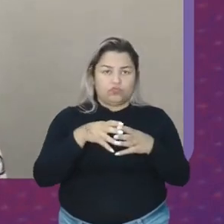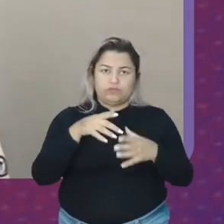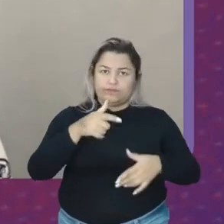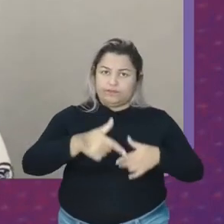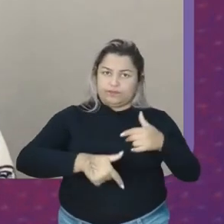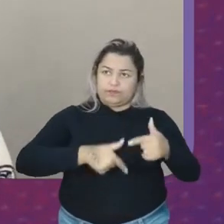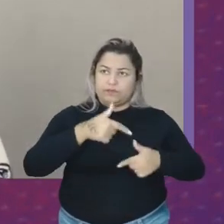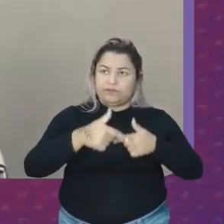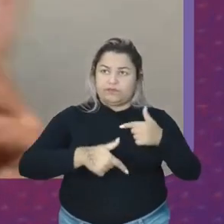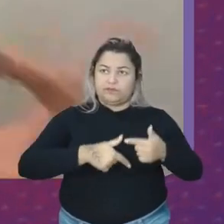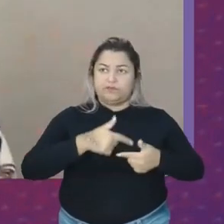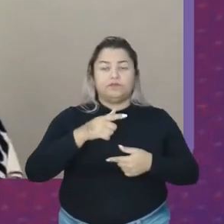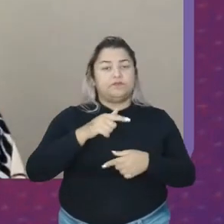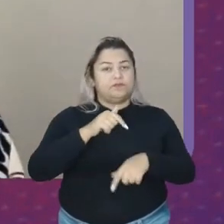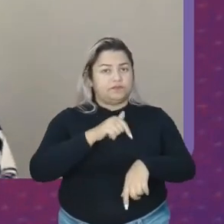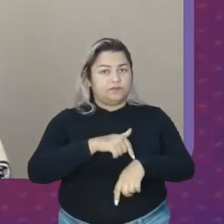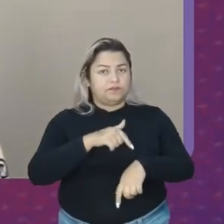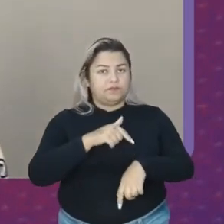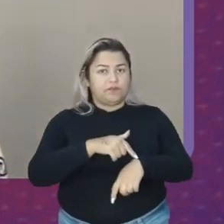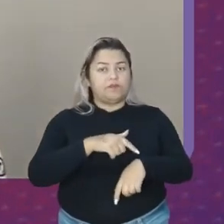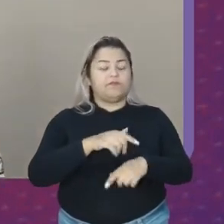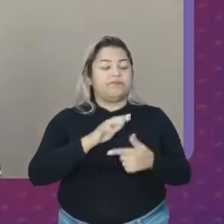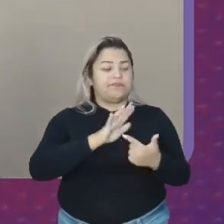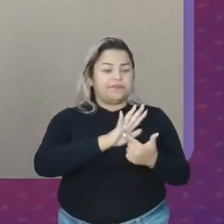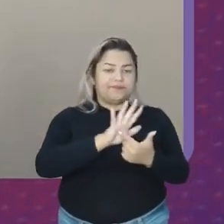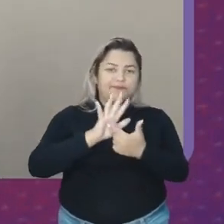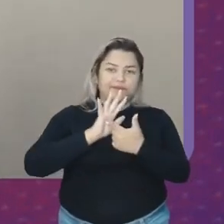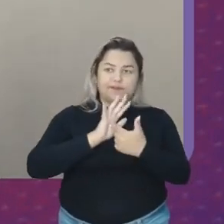trabalho e em quanto tempo serão